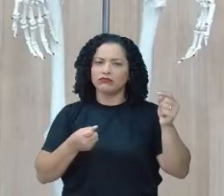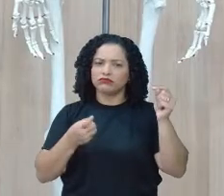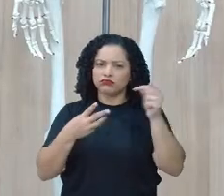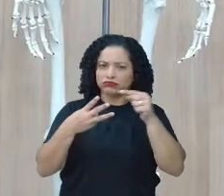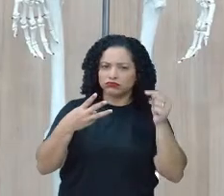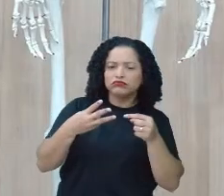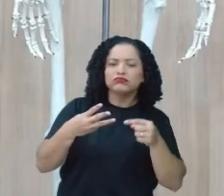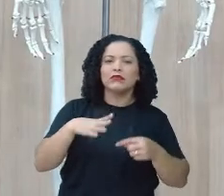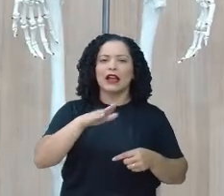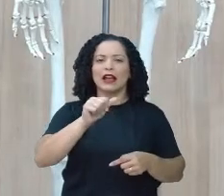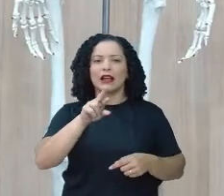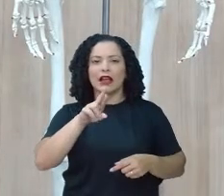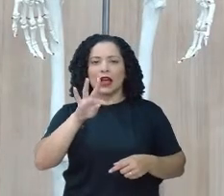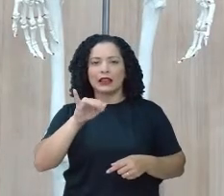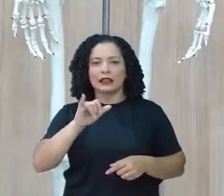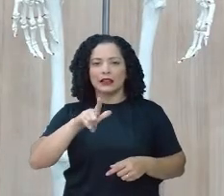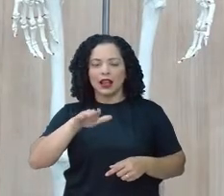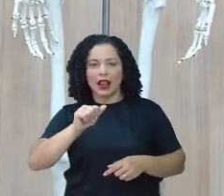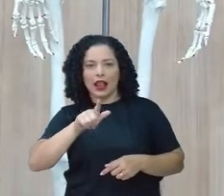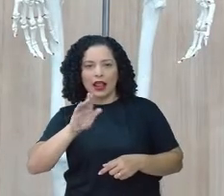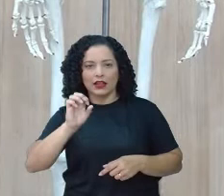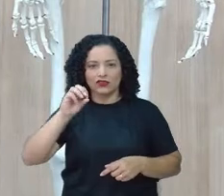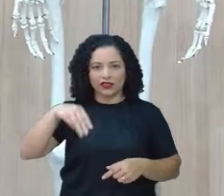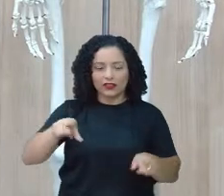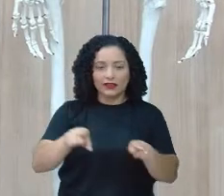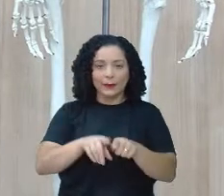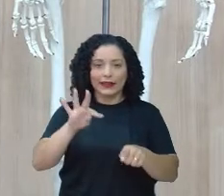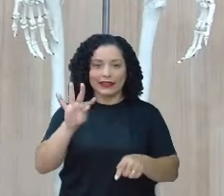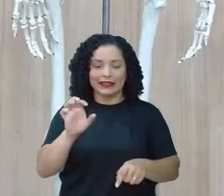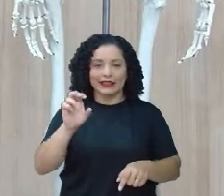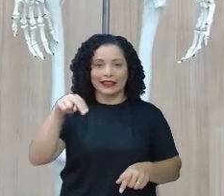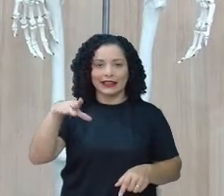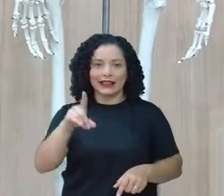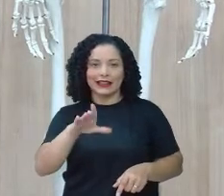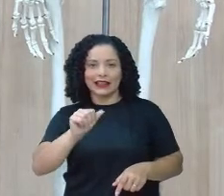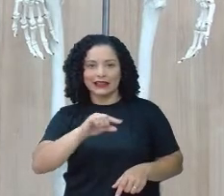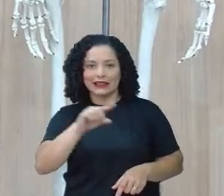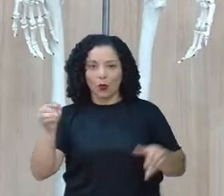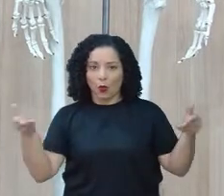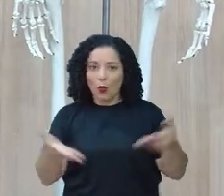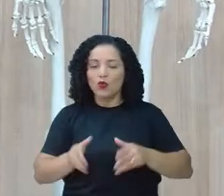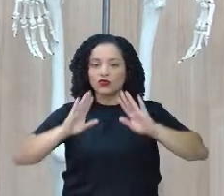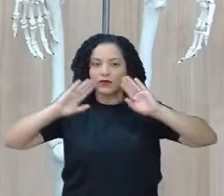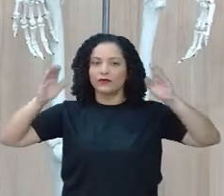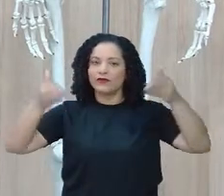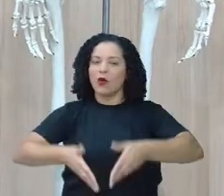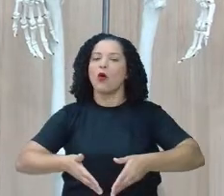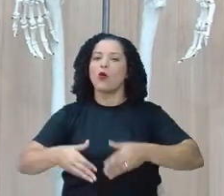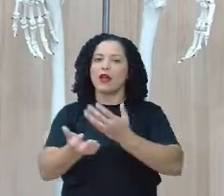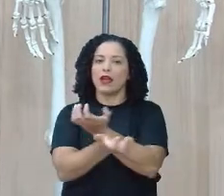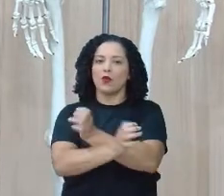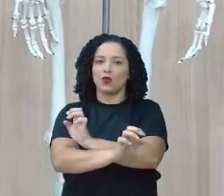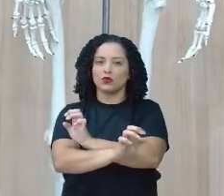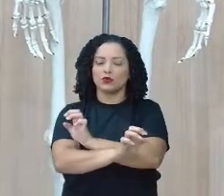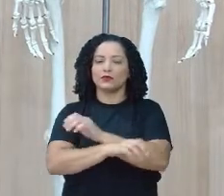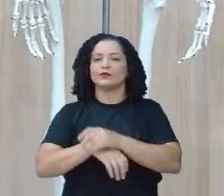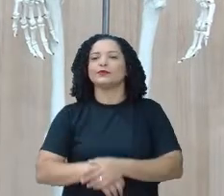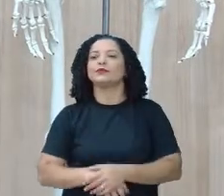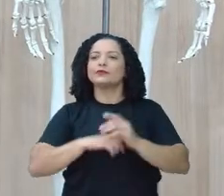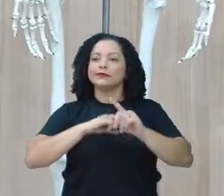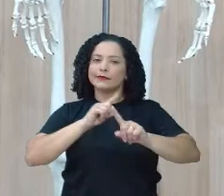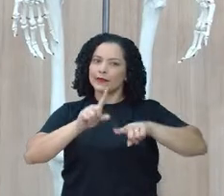sistema esquelético forma tudo isso, mas eu dividi. Esse encontro nós vamos conversar apenas sobre ossos. E nos próximos encontros nós